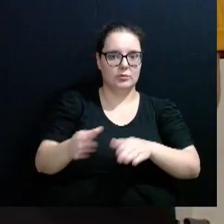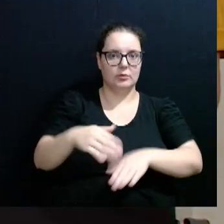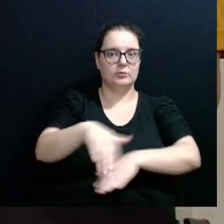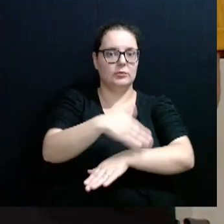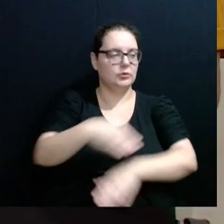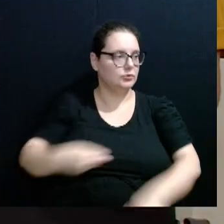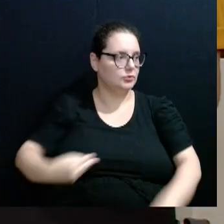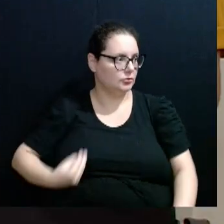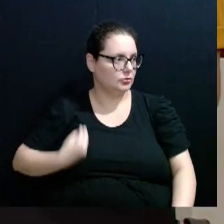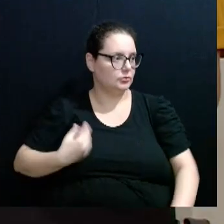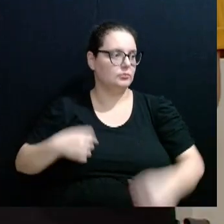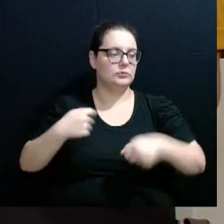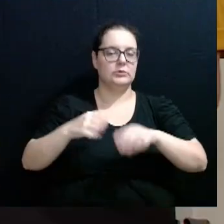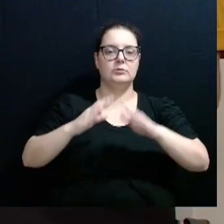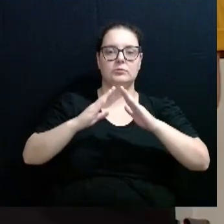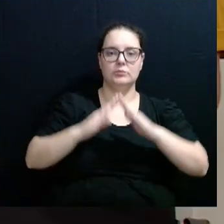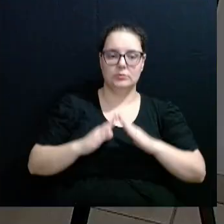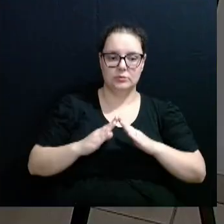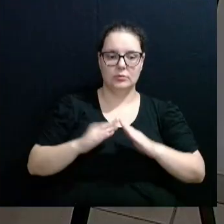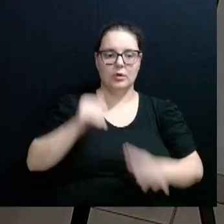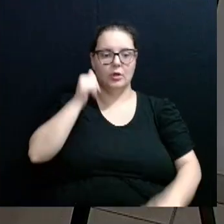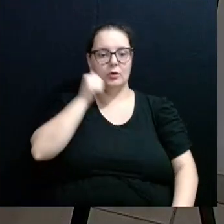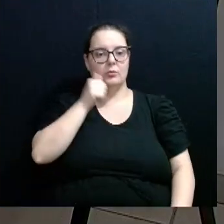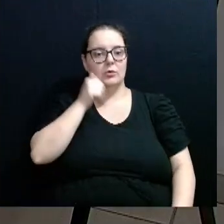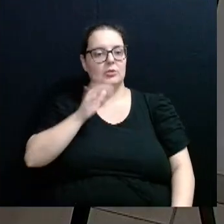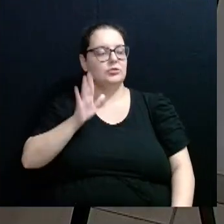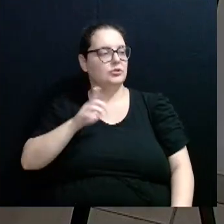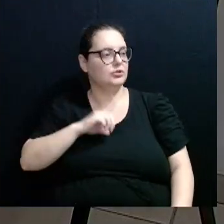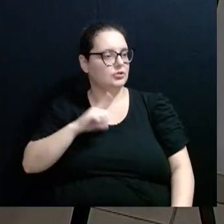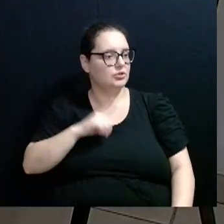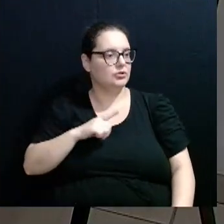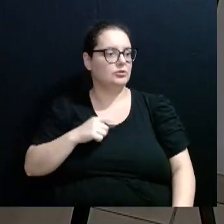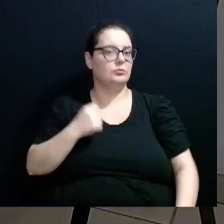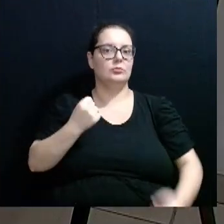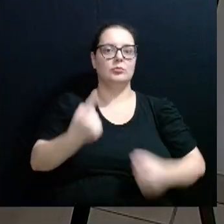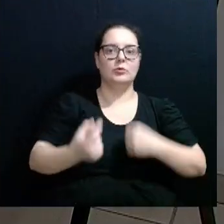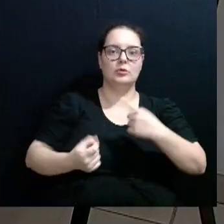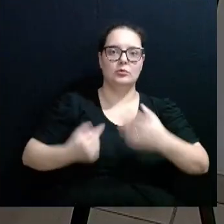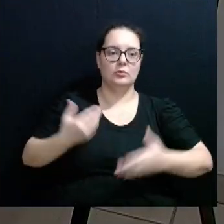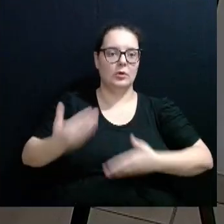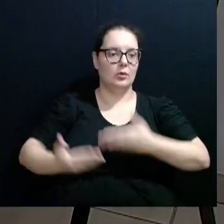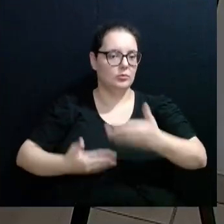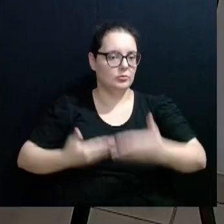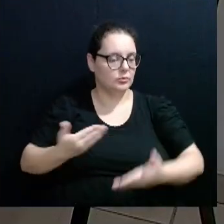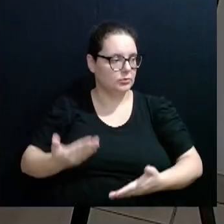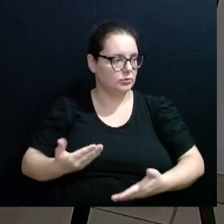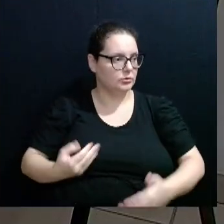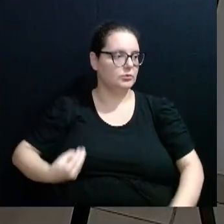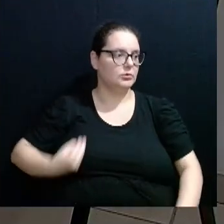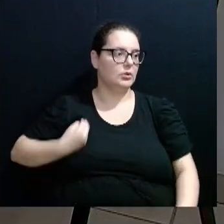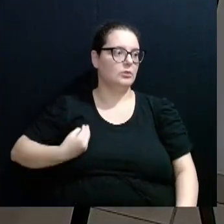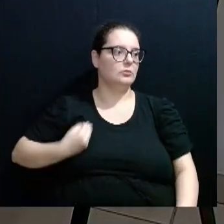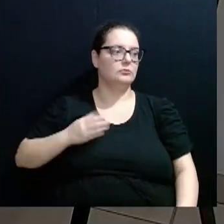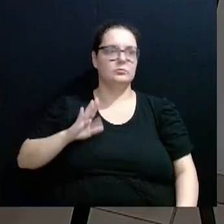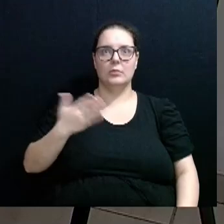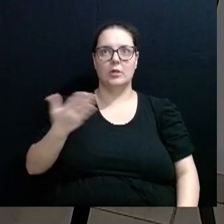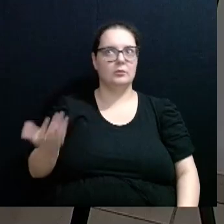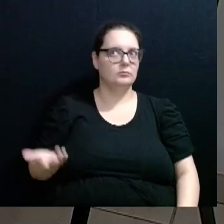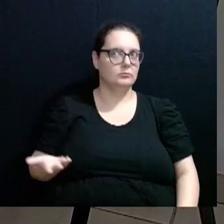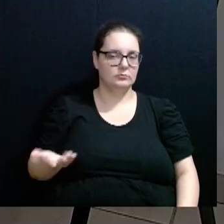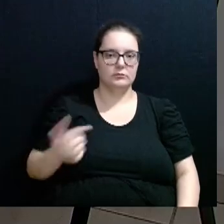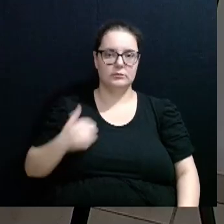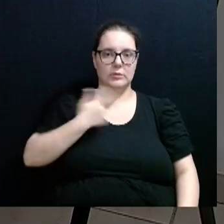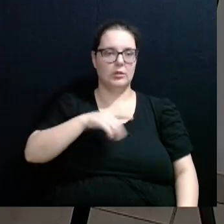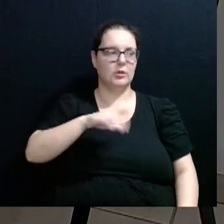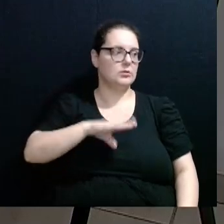de uma moradia, mulheres que já tinham passado por algum tipo de serviço, já, digamos que aqui da nossa